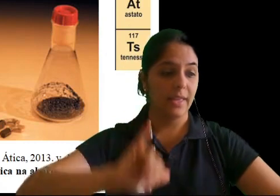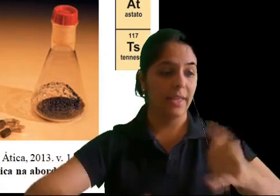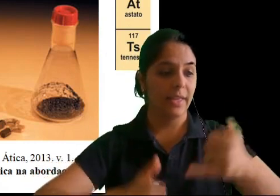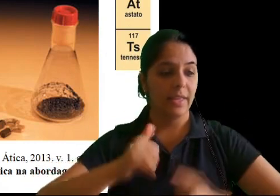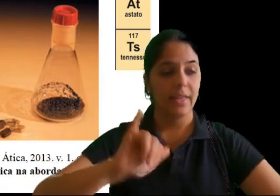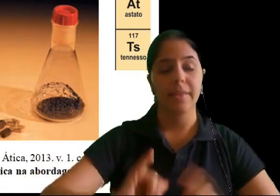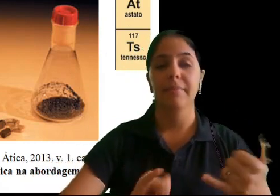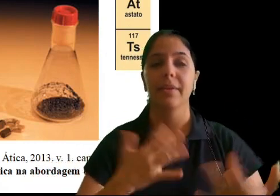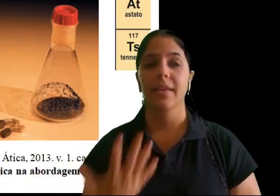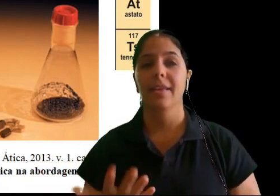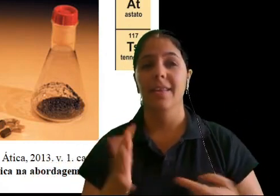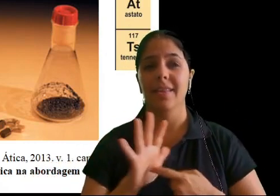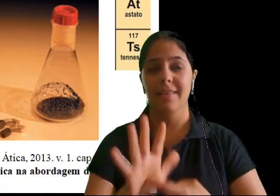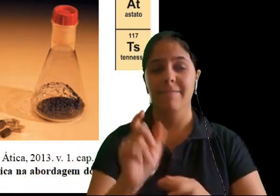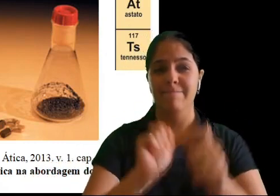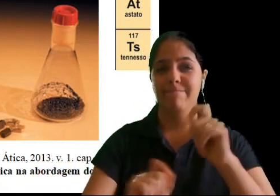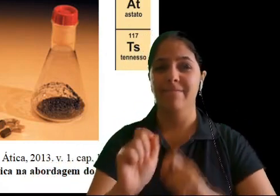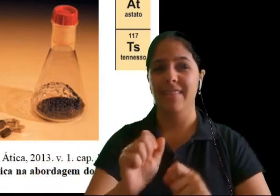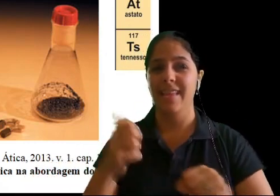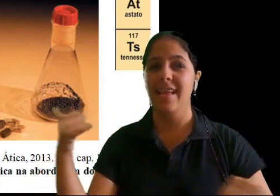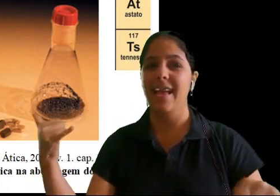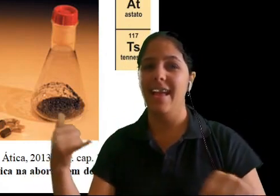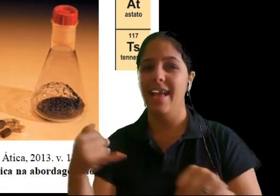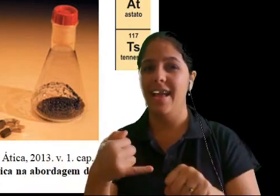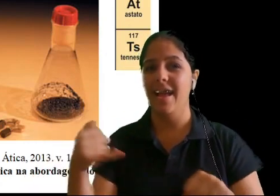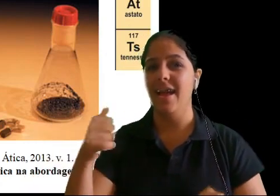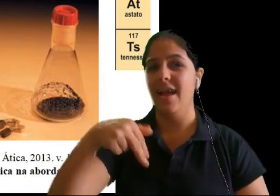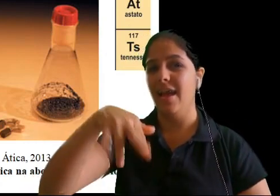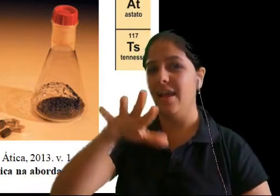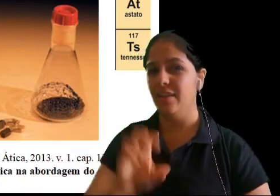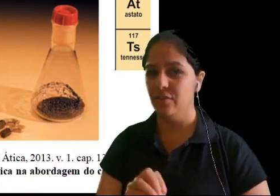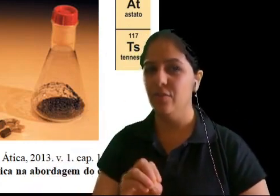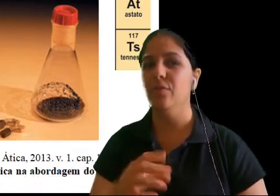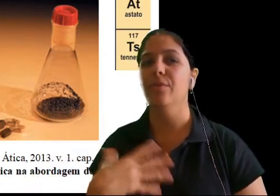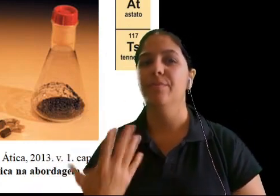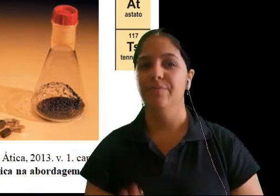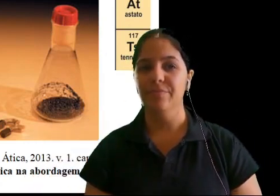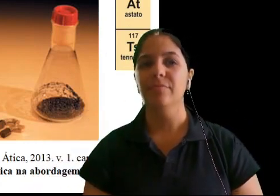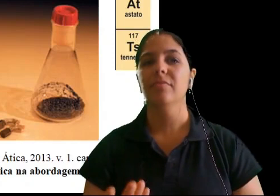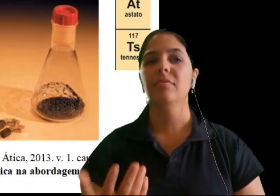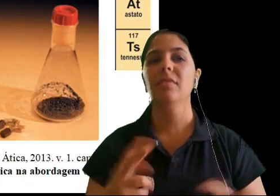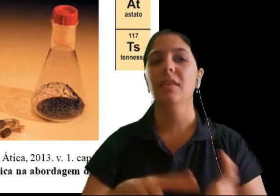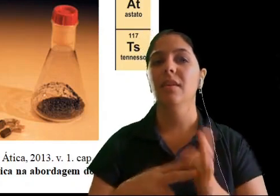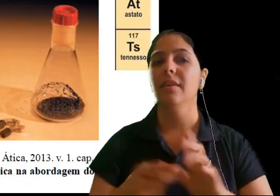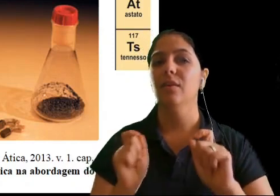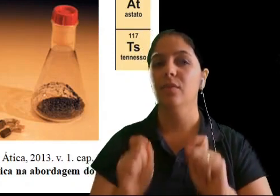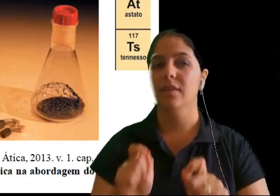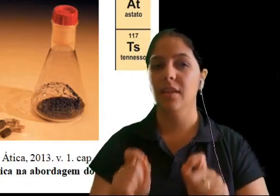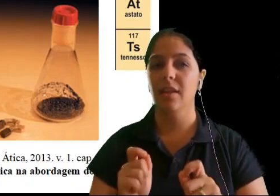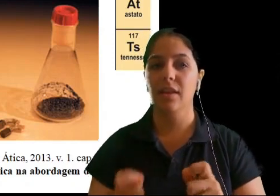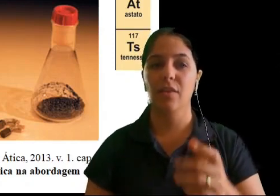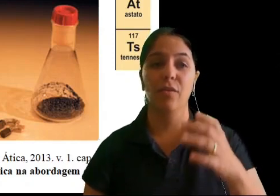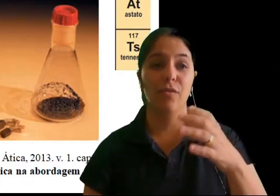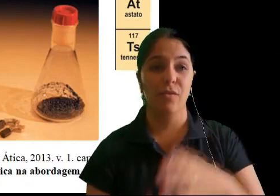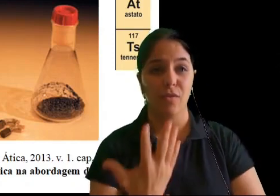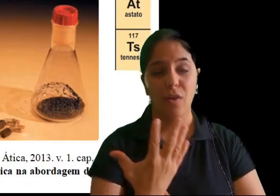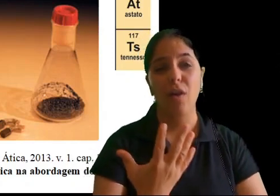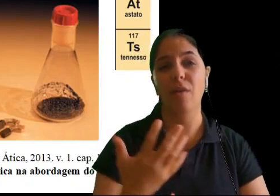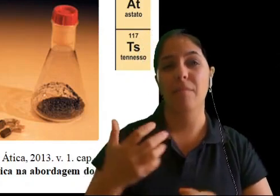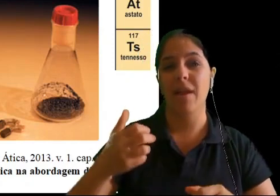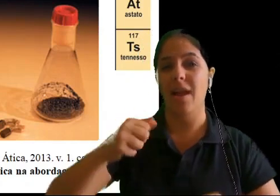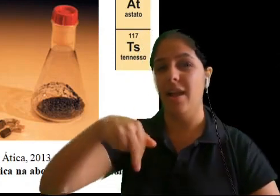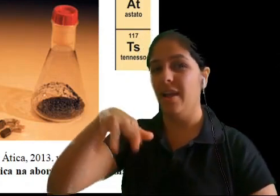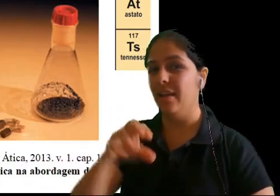a tendência em formar ânions quando se ligam a outros átomos, ou seja, eles formam